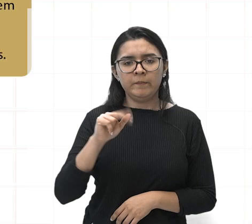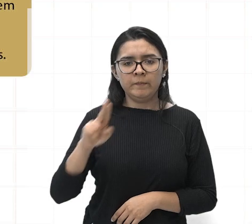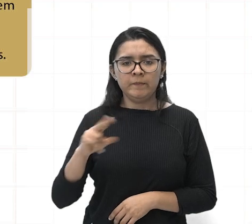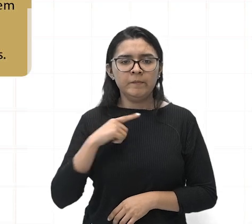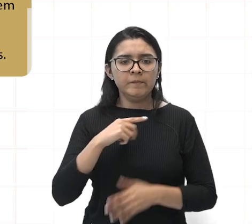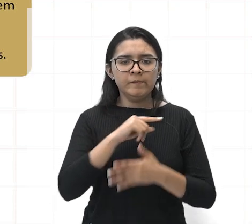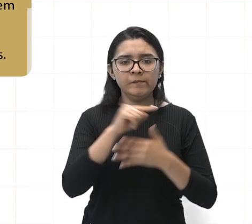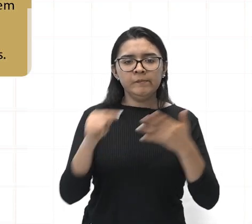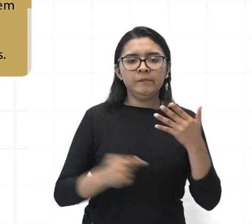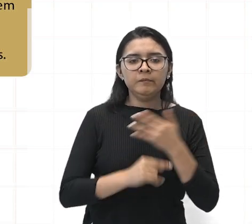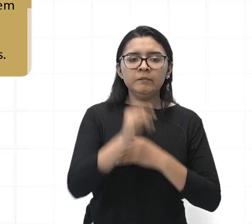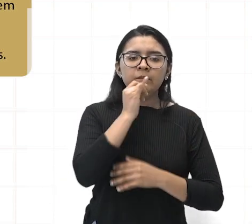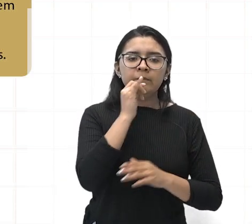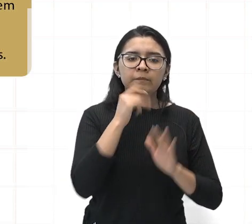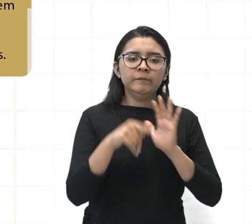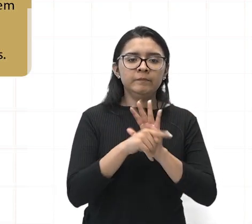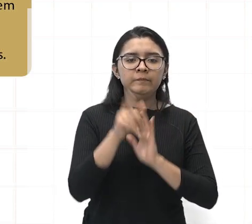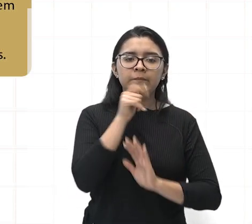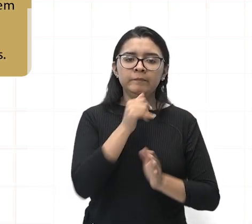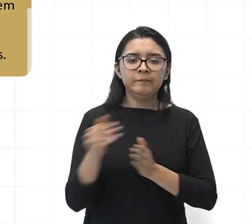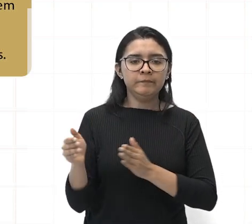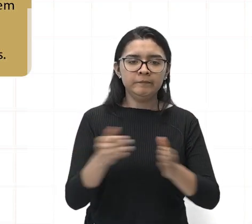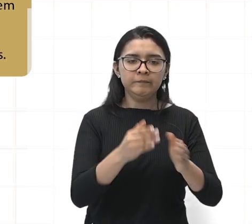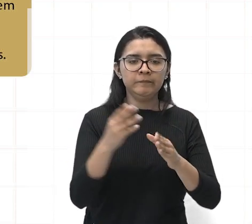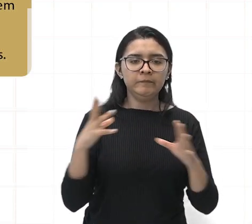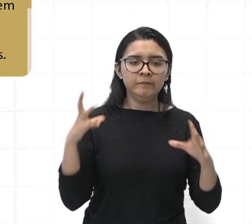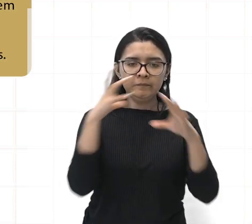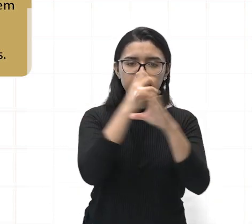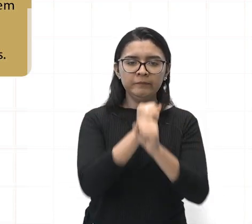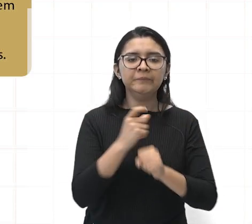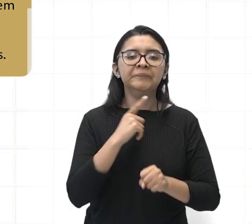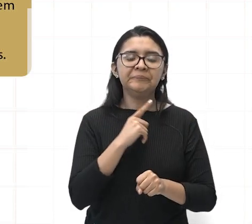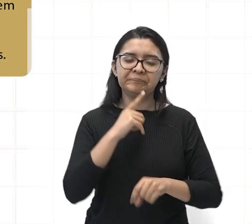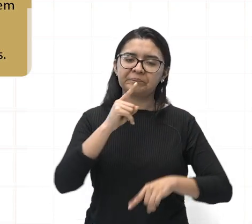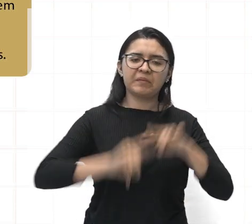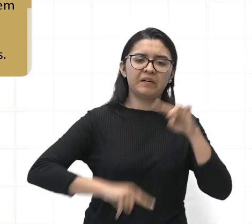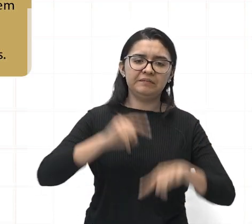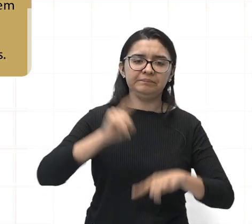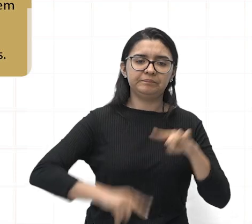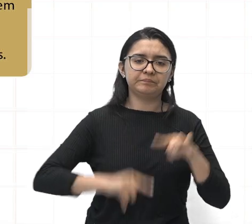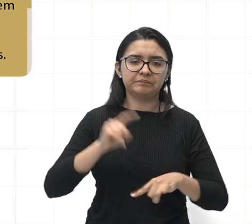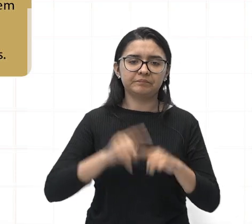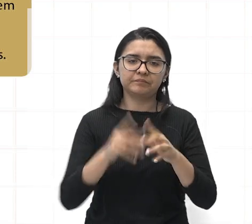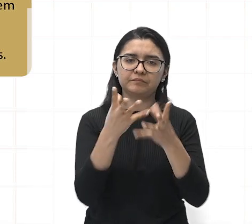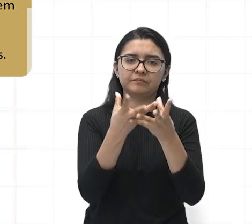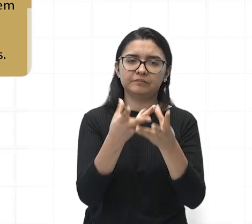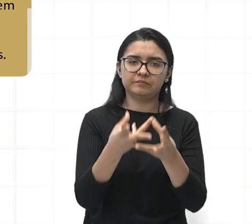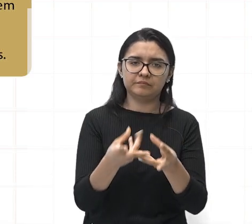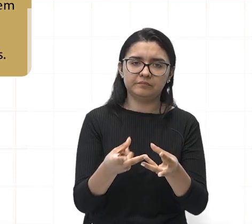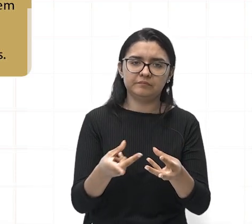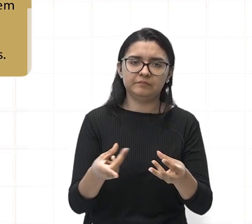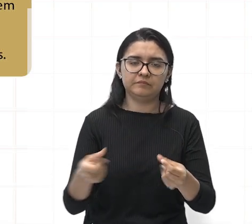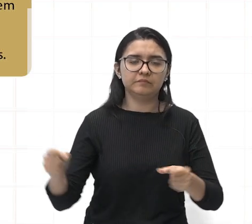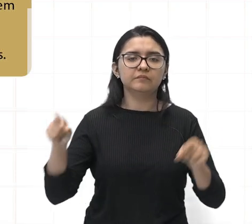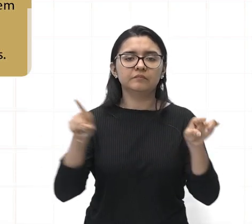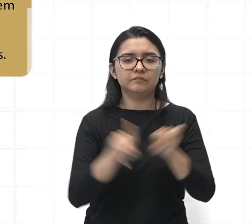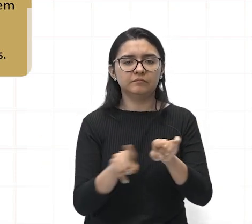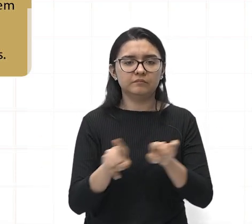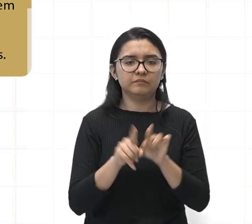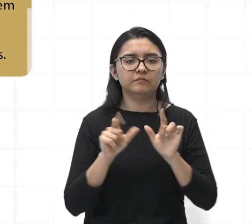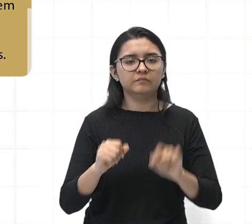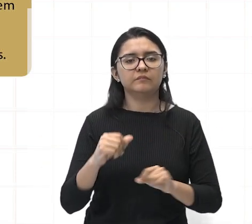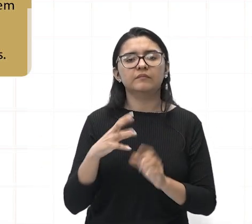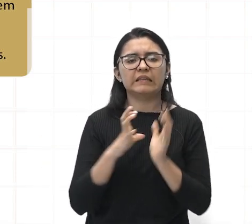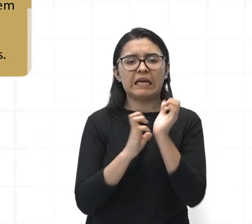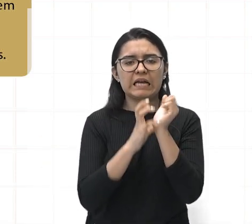exemplos de rios de águas escuras. Eles carregam muita matéria orgânica em decomposição, eles são